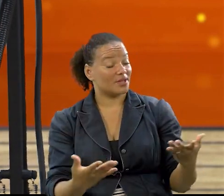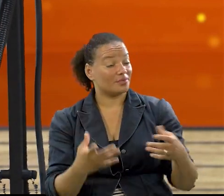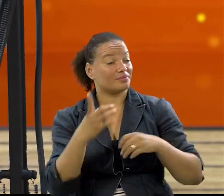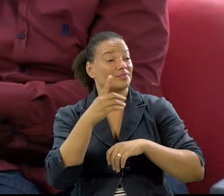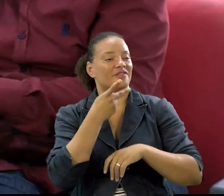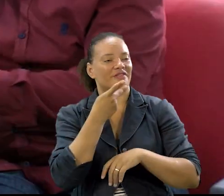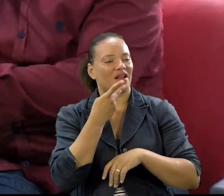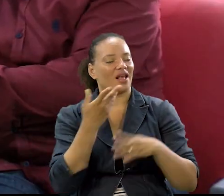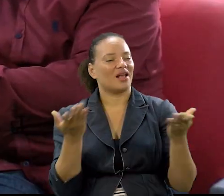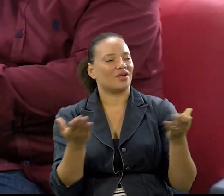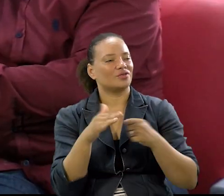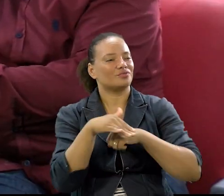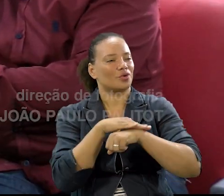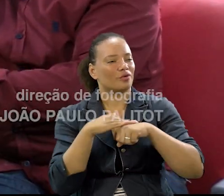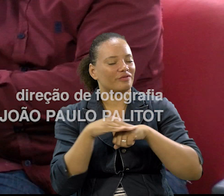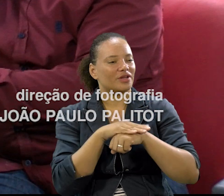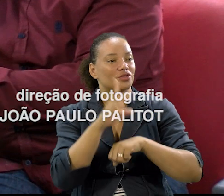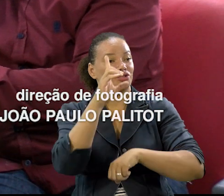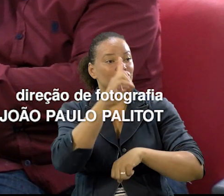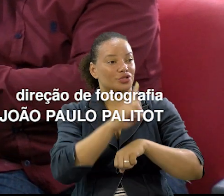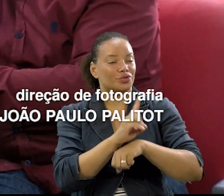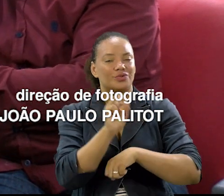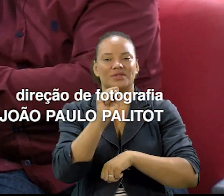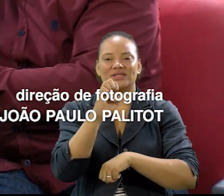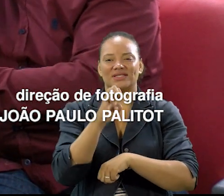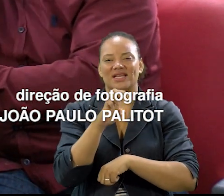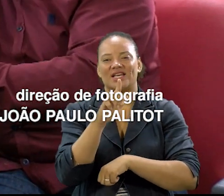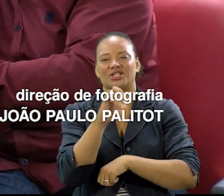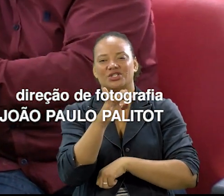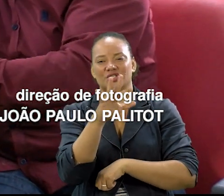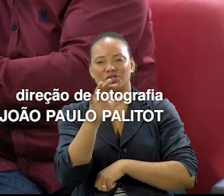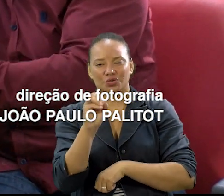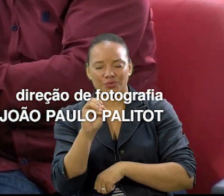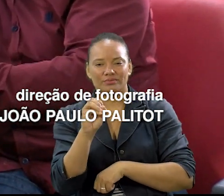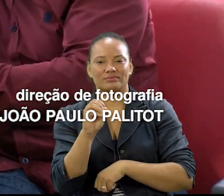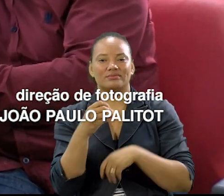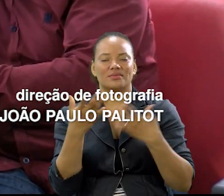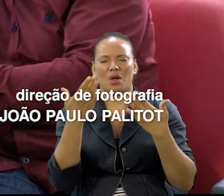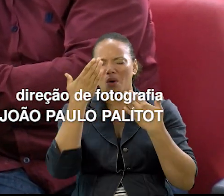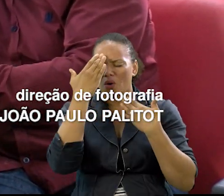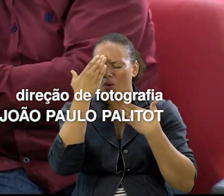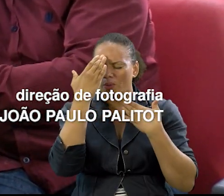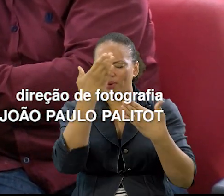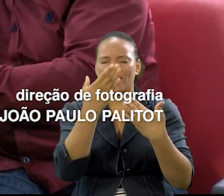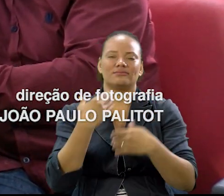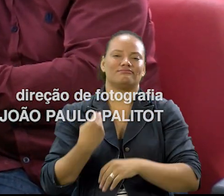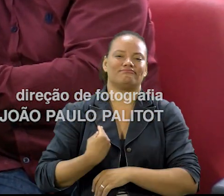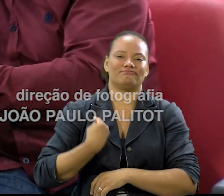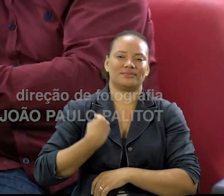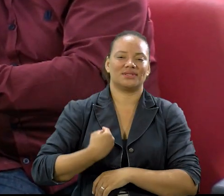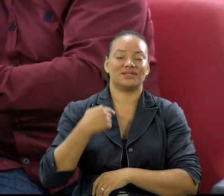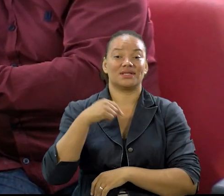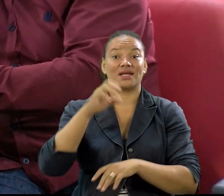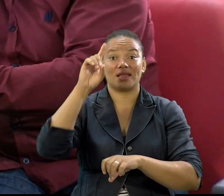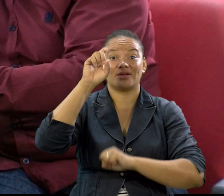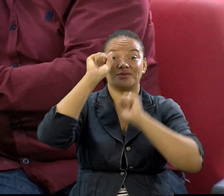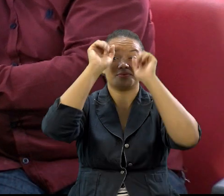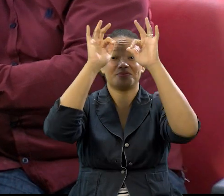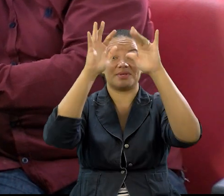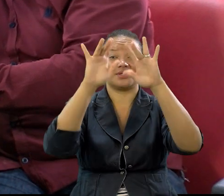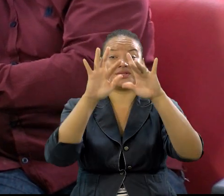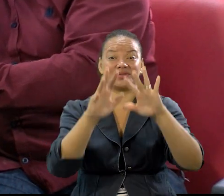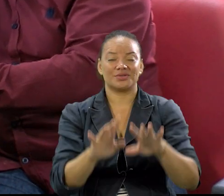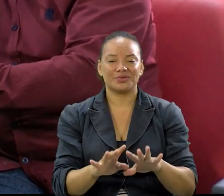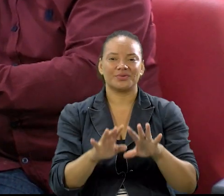com o diretor do hospital Cosmo e Damião Sérgio Pereira Sérgio muitíssimo obrigado pela sua presença aqui Deus te